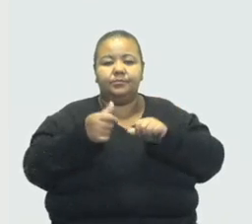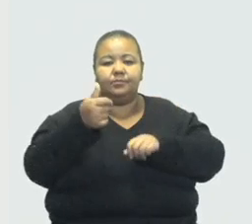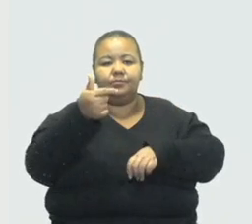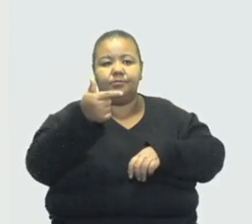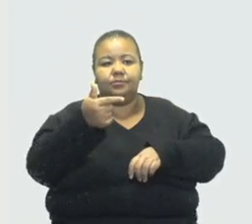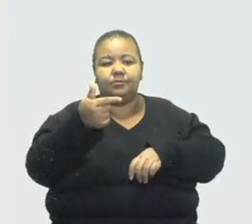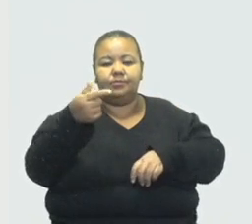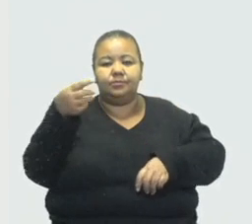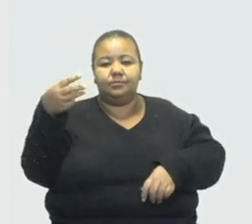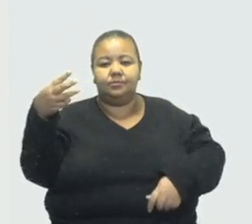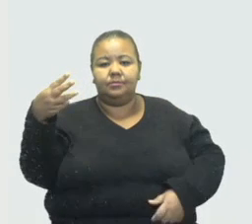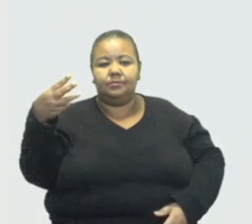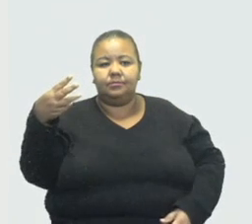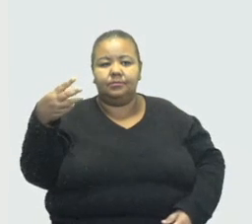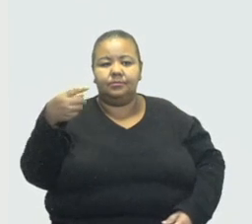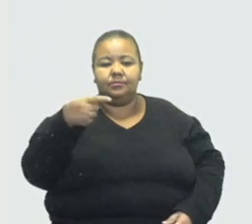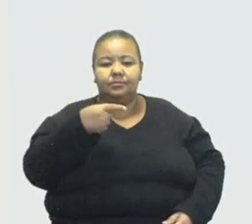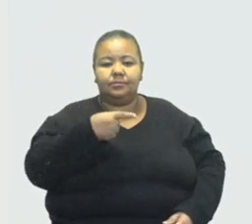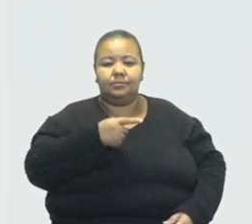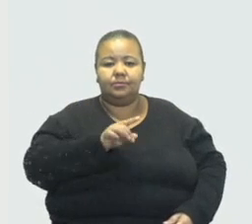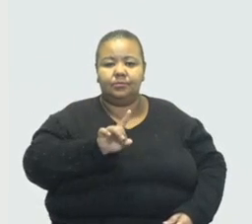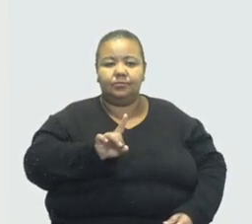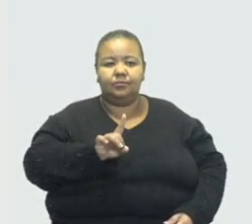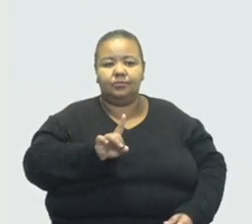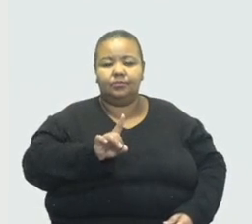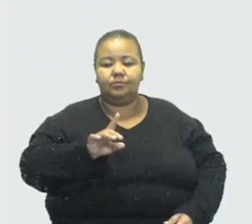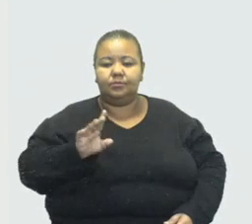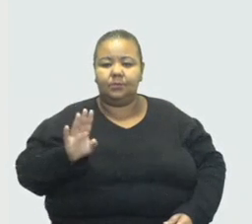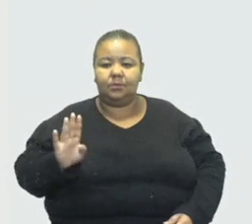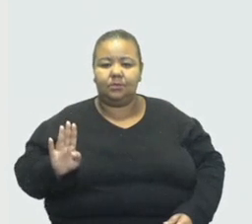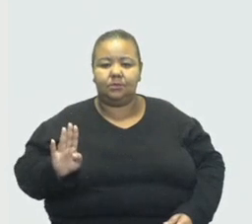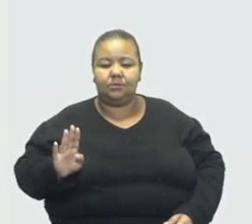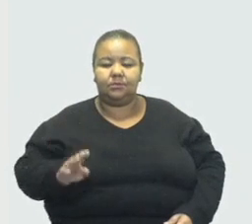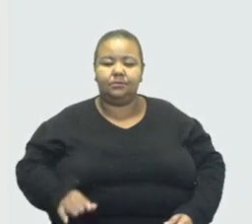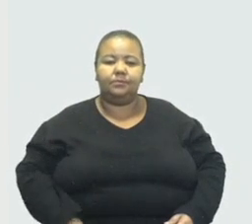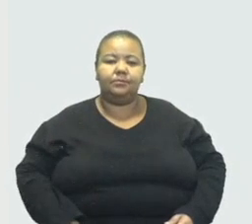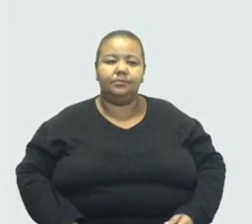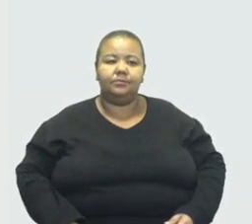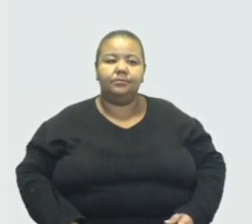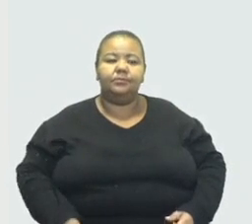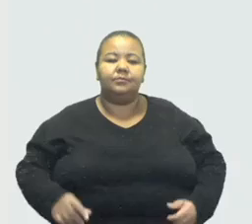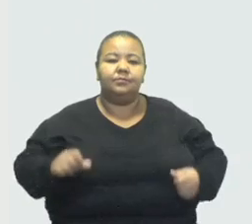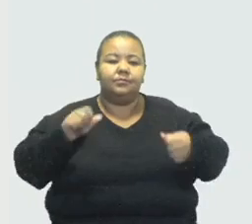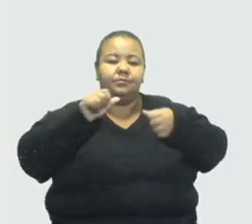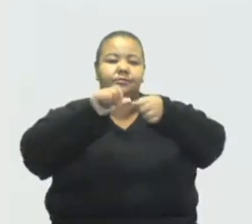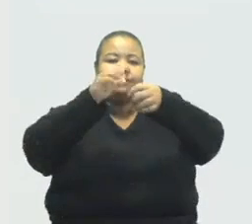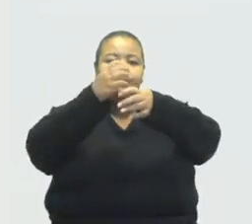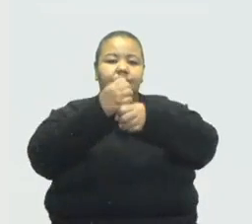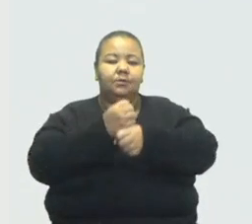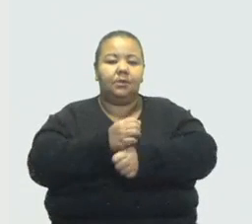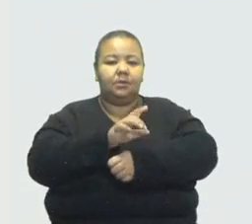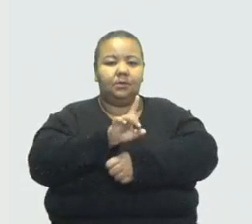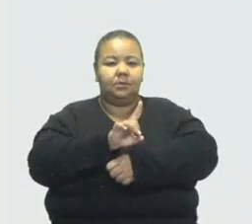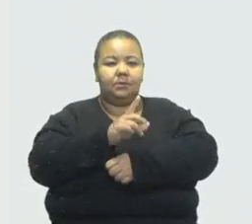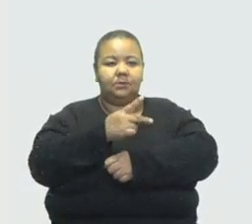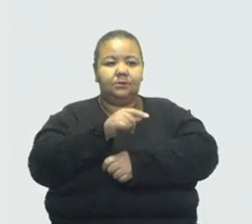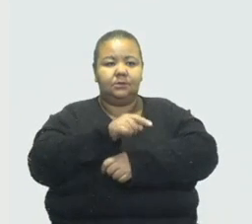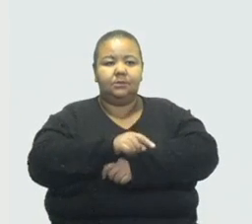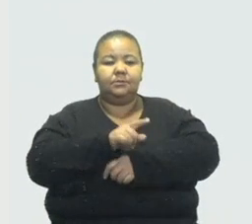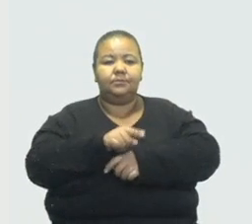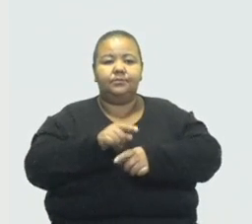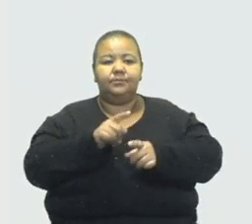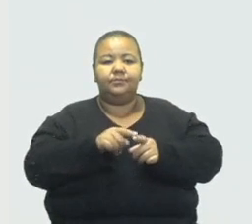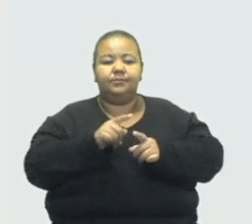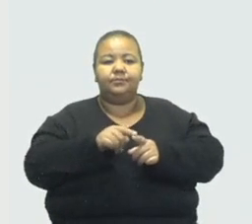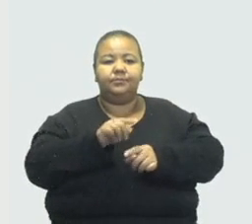2, 3, menos 1 e 4. Vamos calcular o determinante dessa matriz. Então,